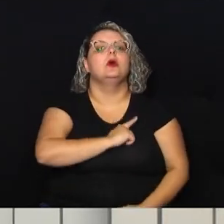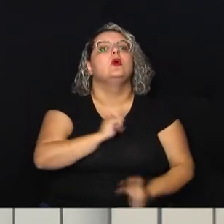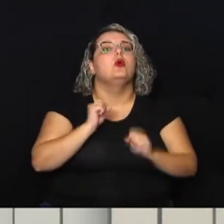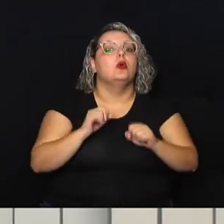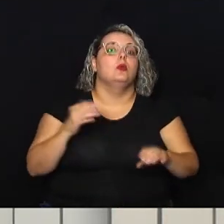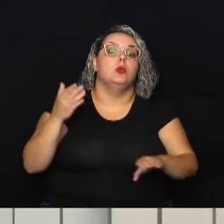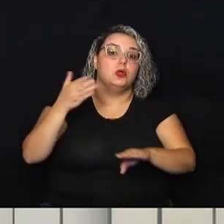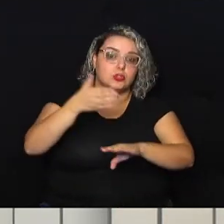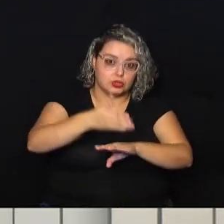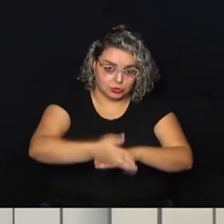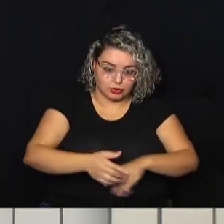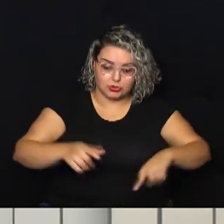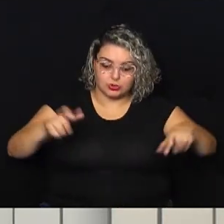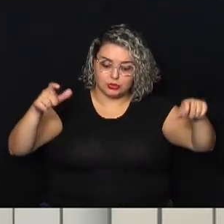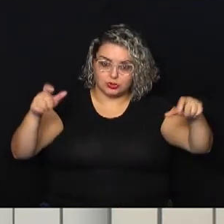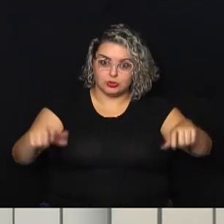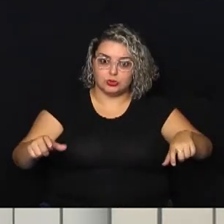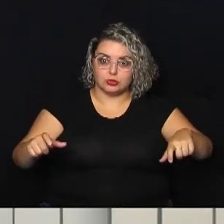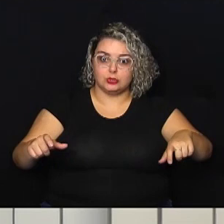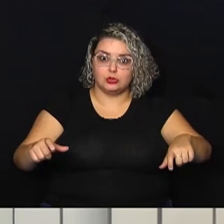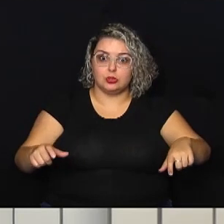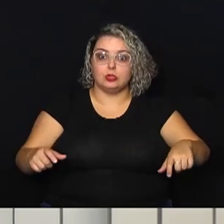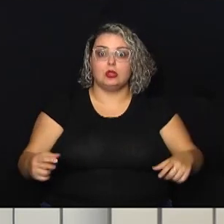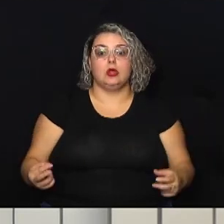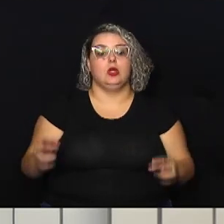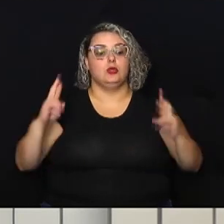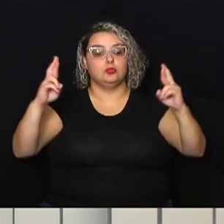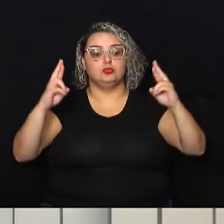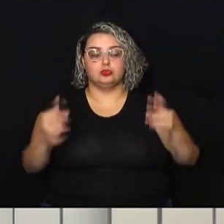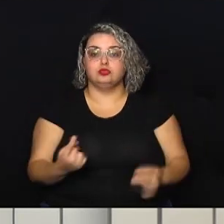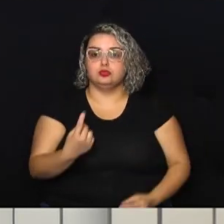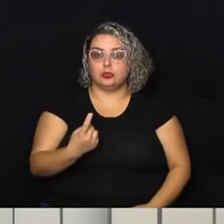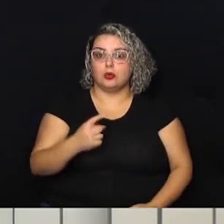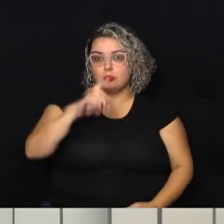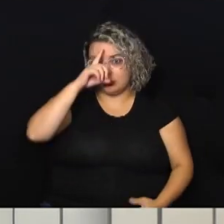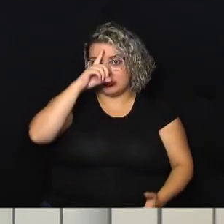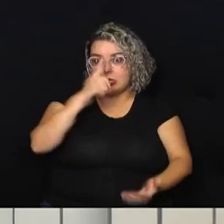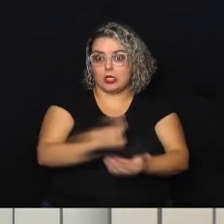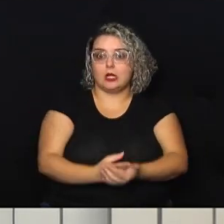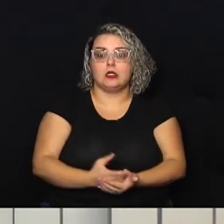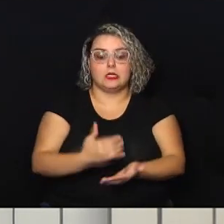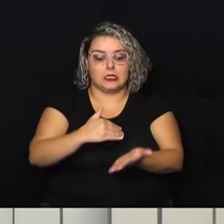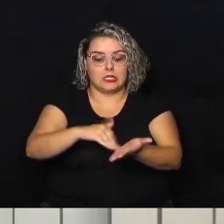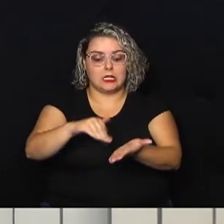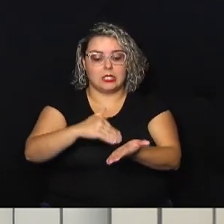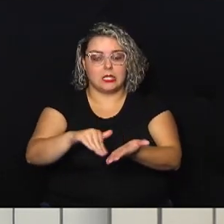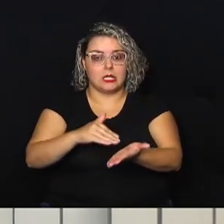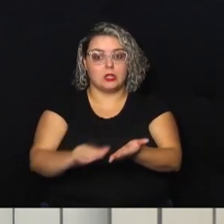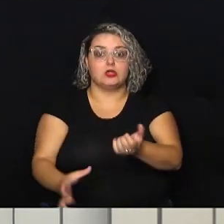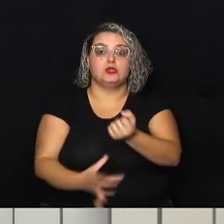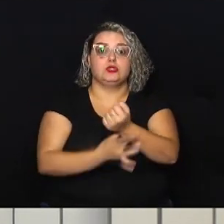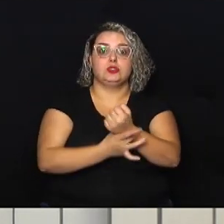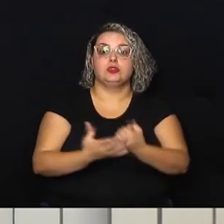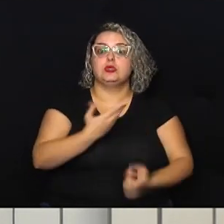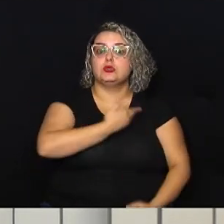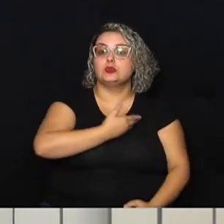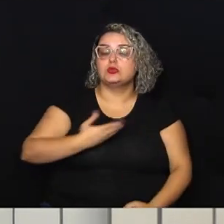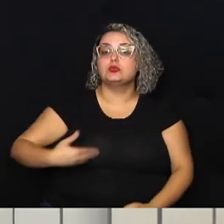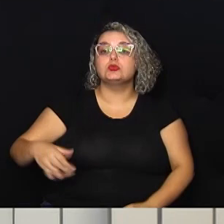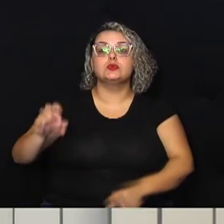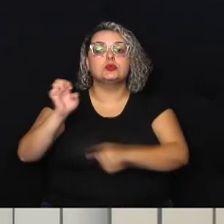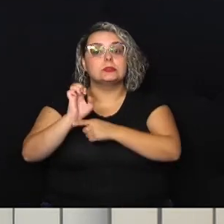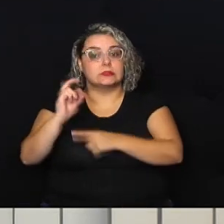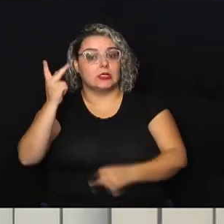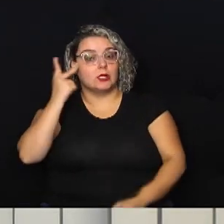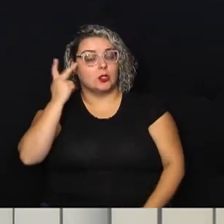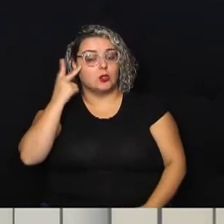ao estádio, hein? É jogo de torcida única por determinação da Secretaria de Segurança Pública do Estado de São Paulo,